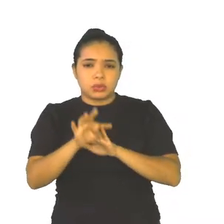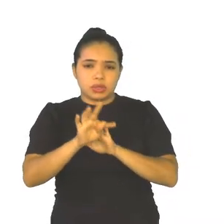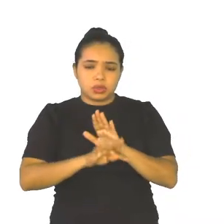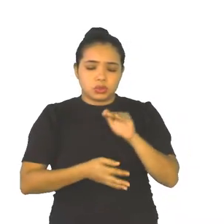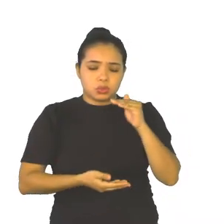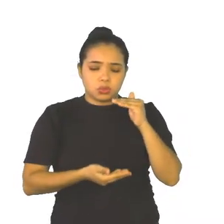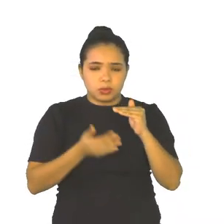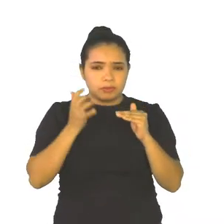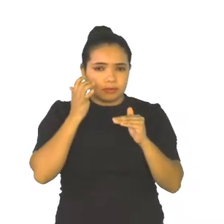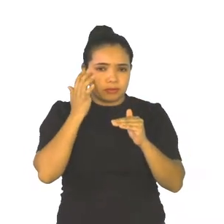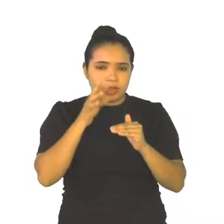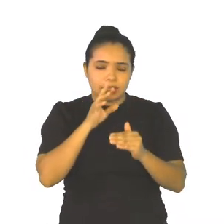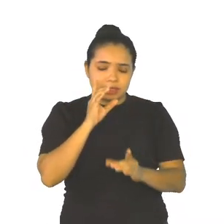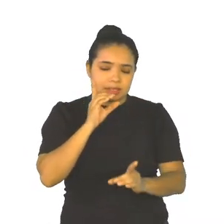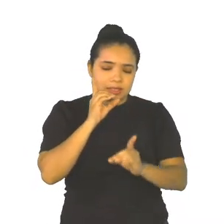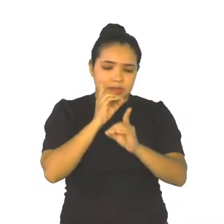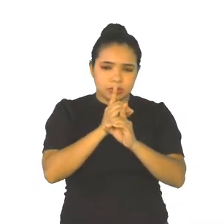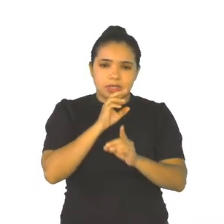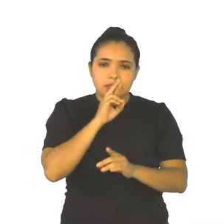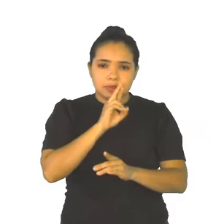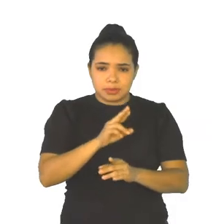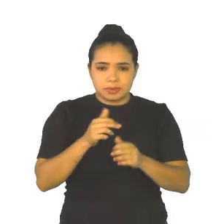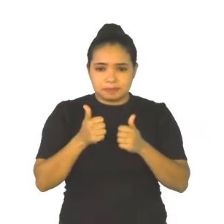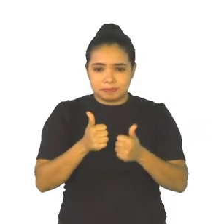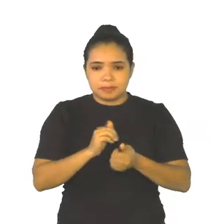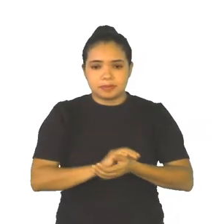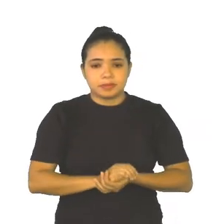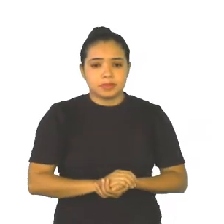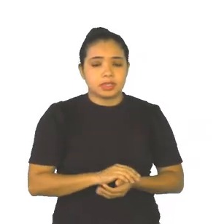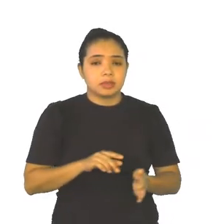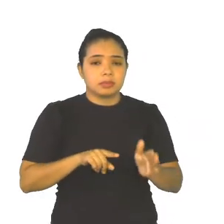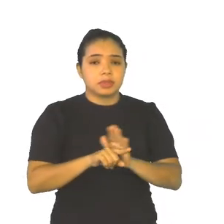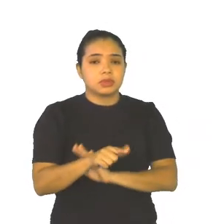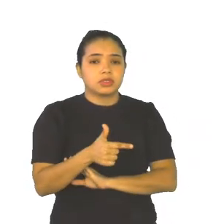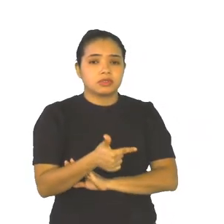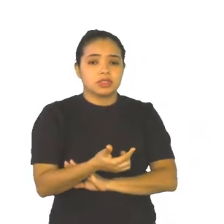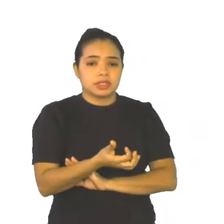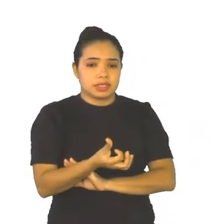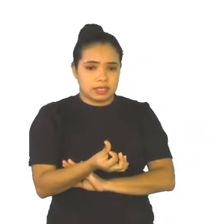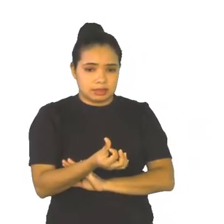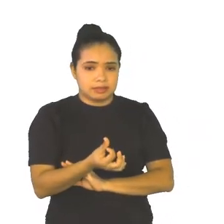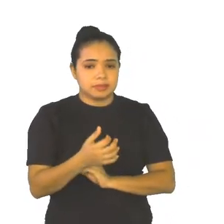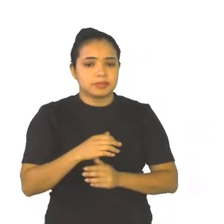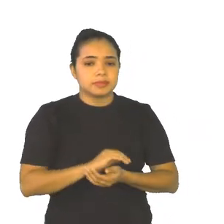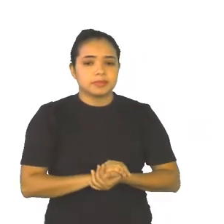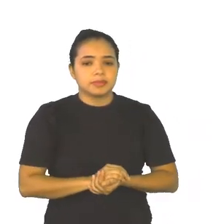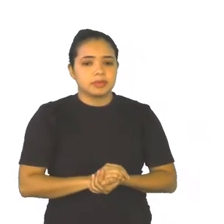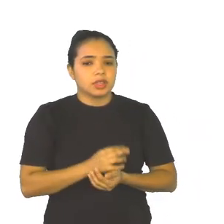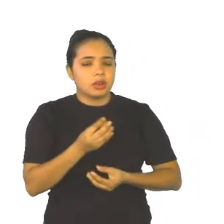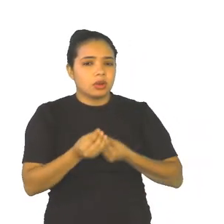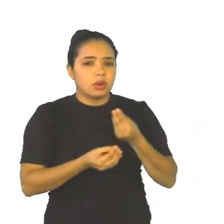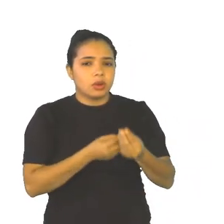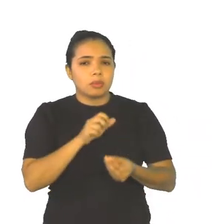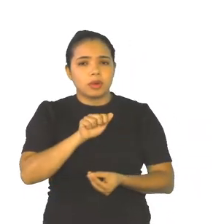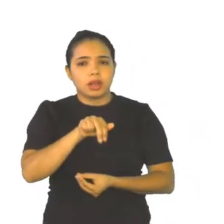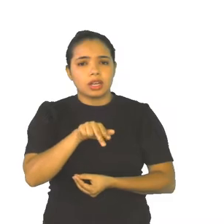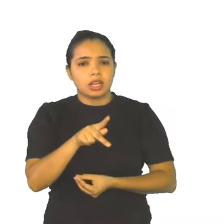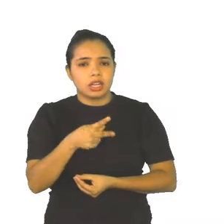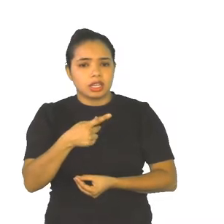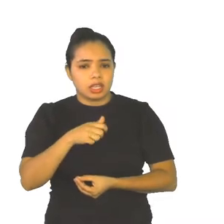vai ser fácil de encontrar todas as respostas. Aí a questão 26, ela pergunta o seguinte: como Aninha